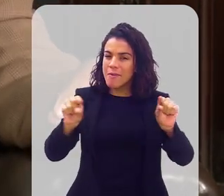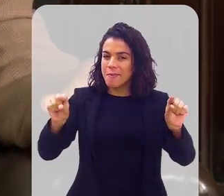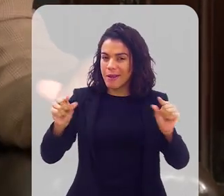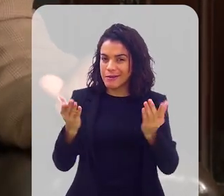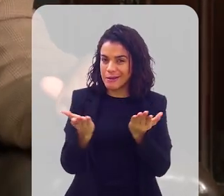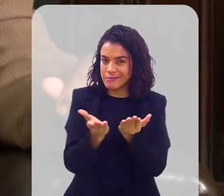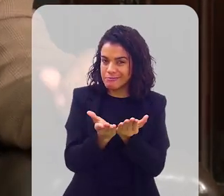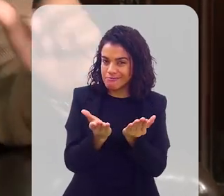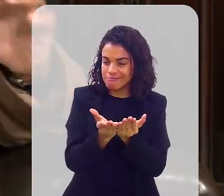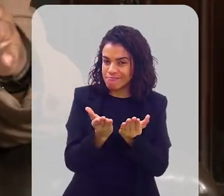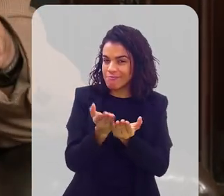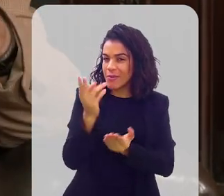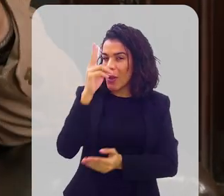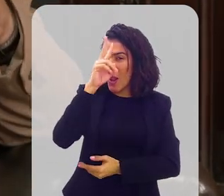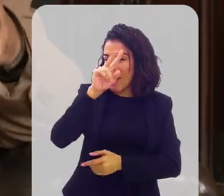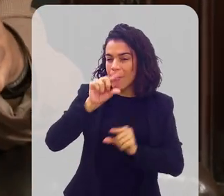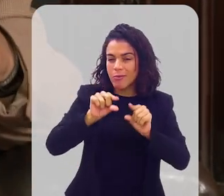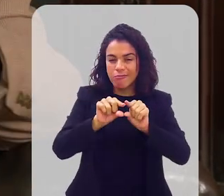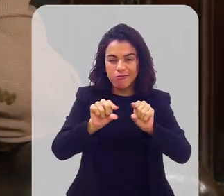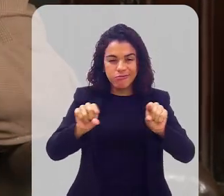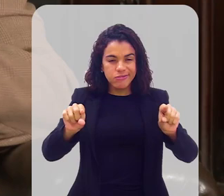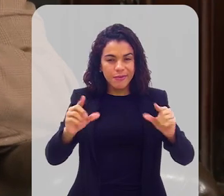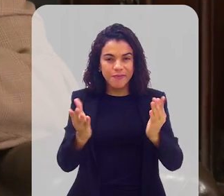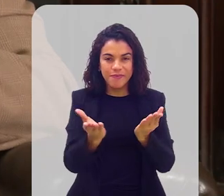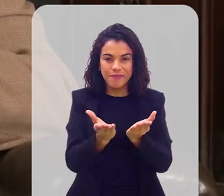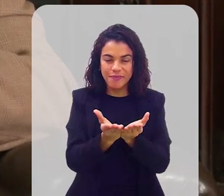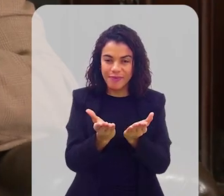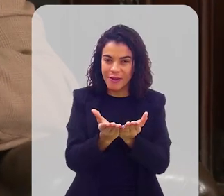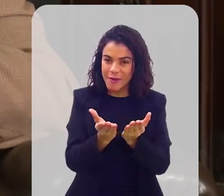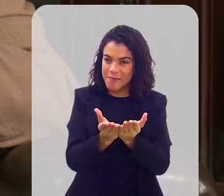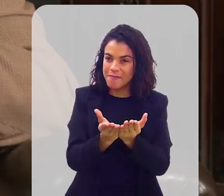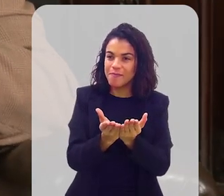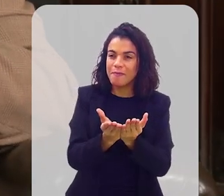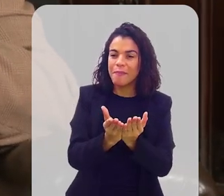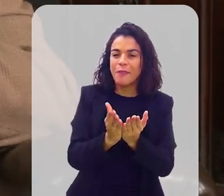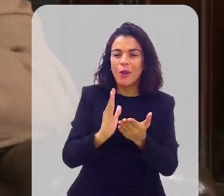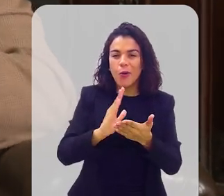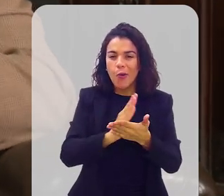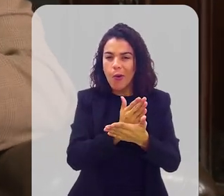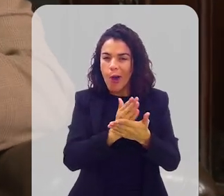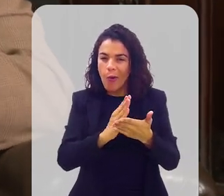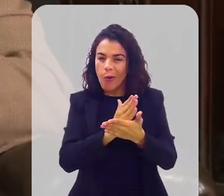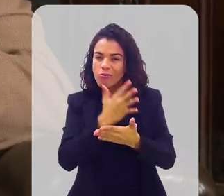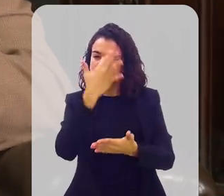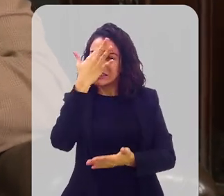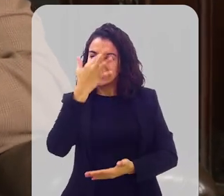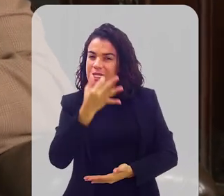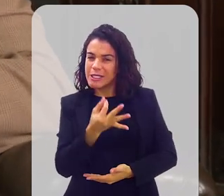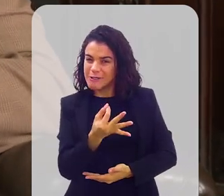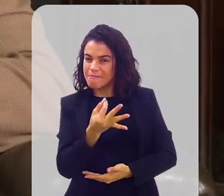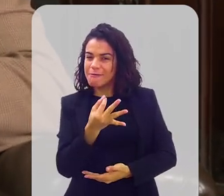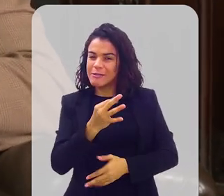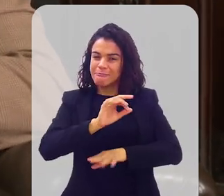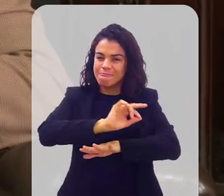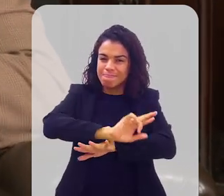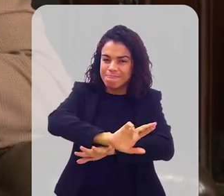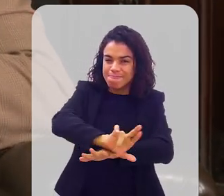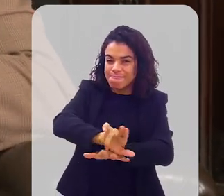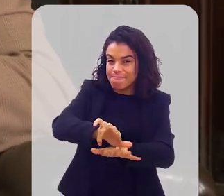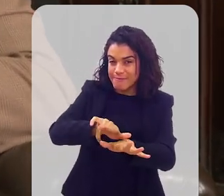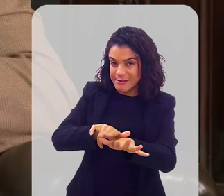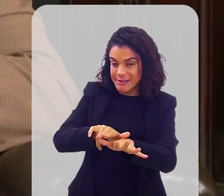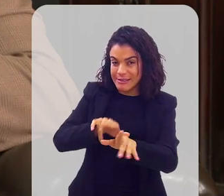cabeça. Eu recordo que essa passagem, uma passagem ainda com algumas interpretações, em